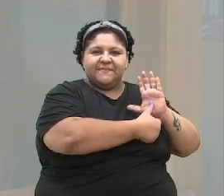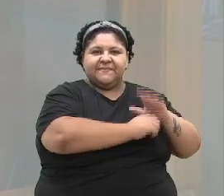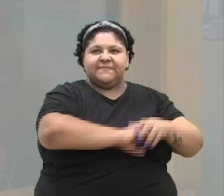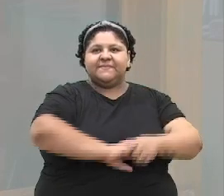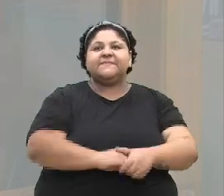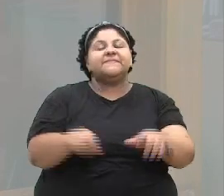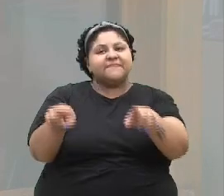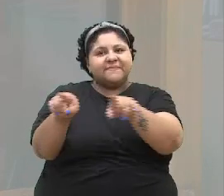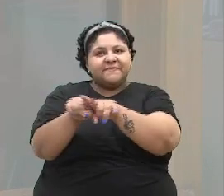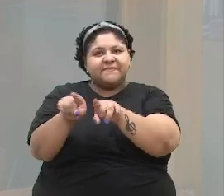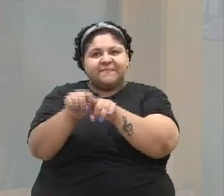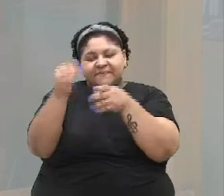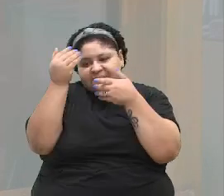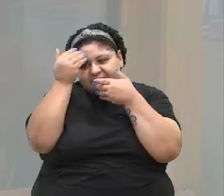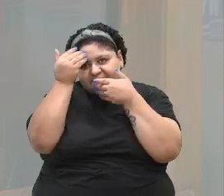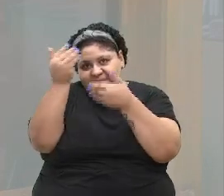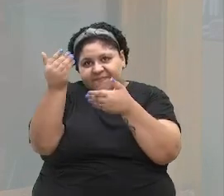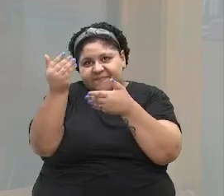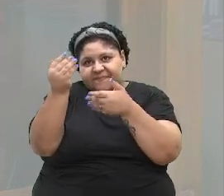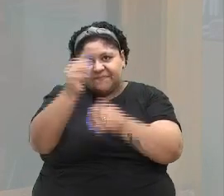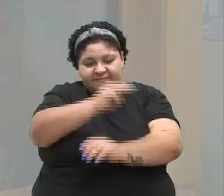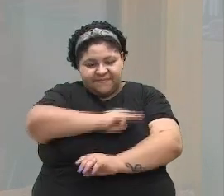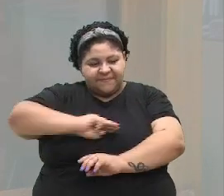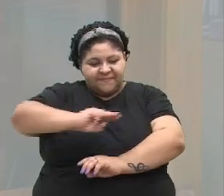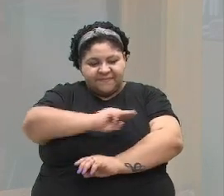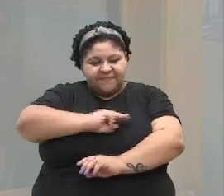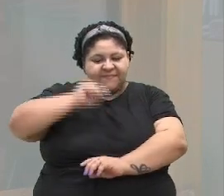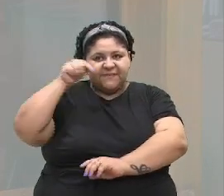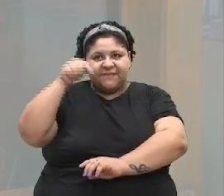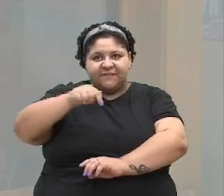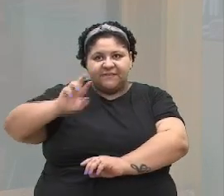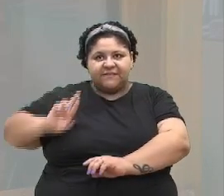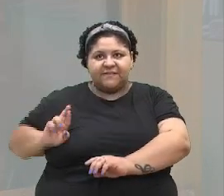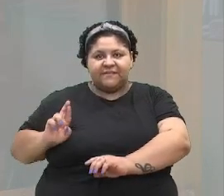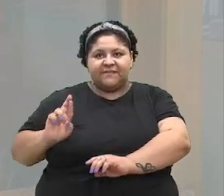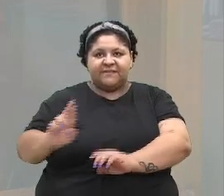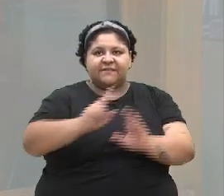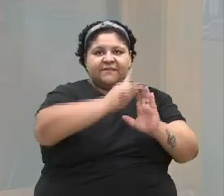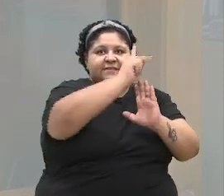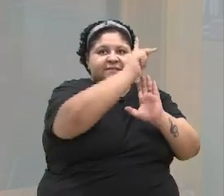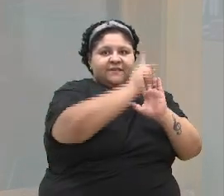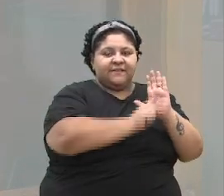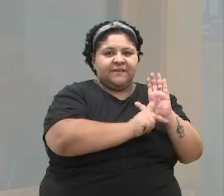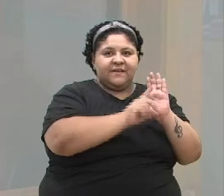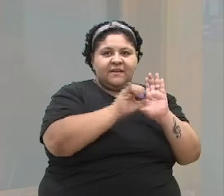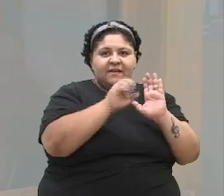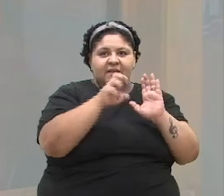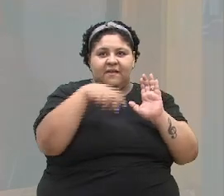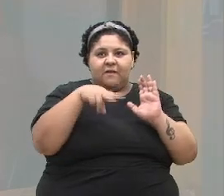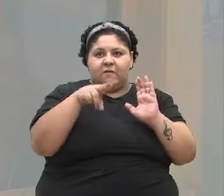E também agradecemos a Marco Polo aqui representando o projeto Envolver.